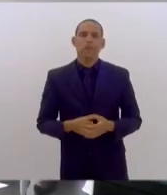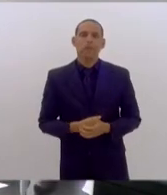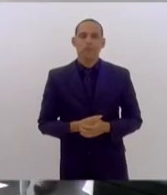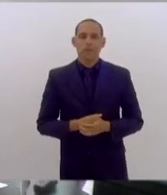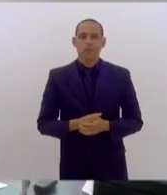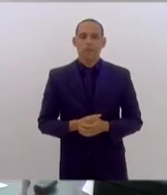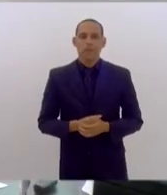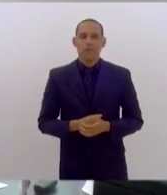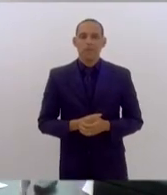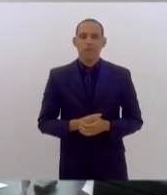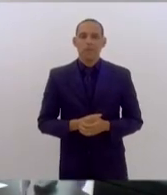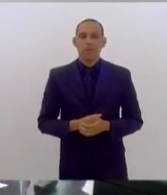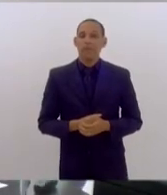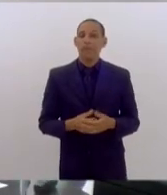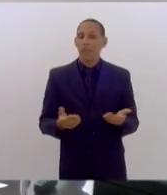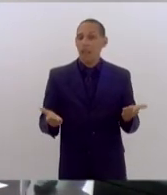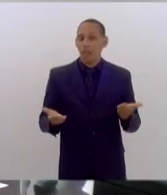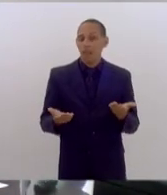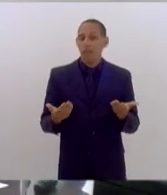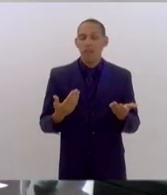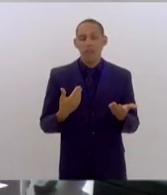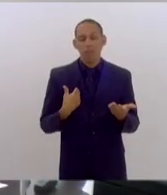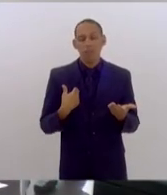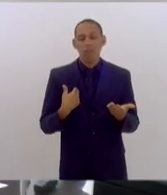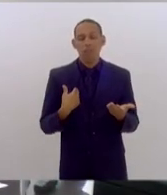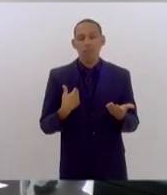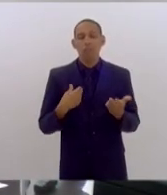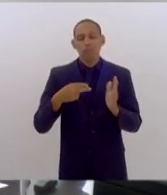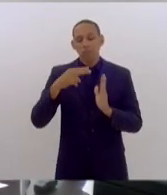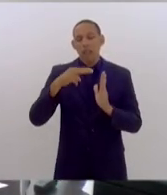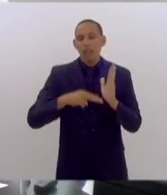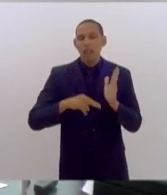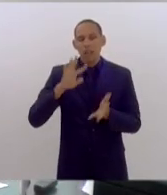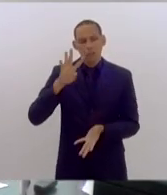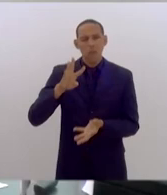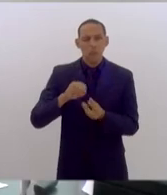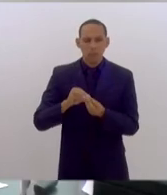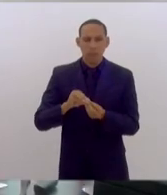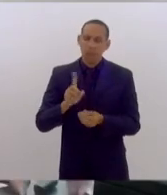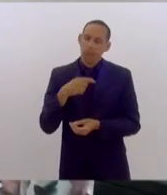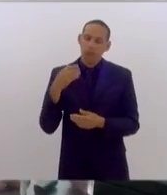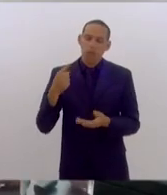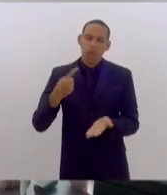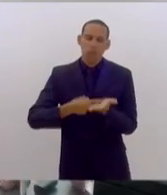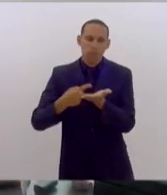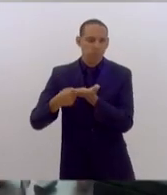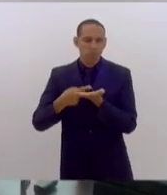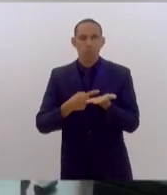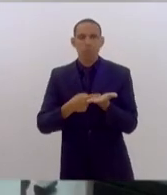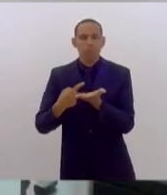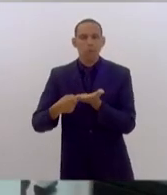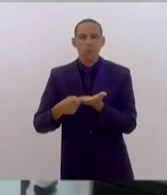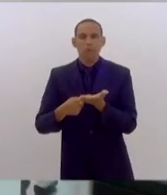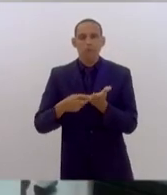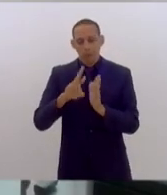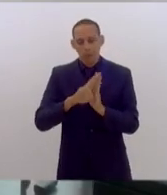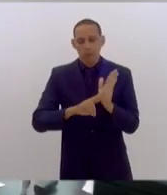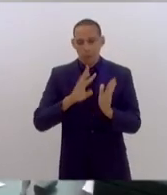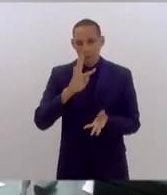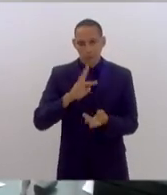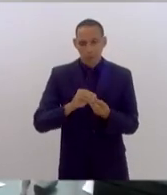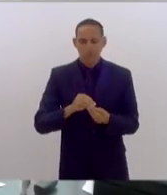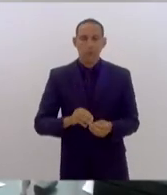pendrive bom eu vou fazer o que a gente combinou uma leitura sintética né do relatório 1